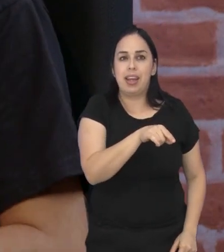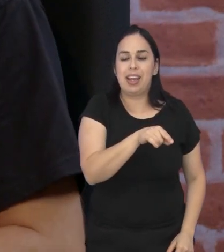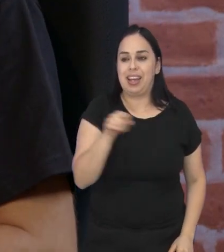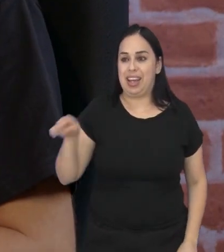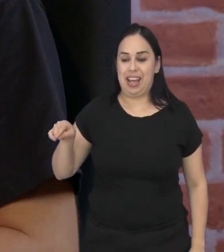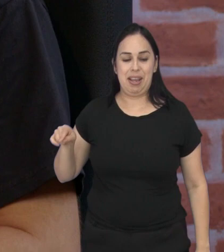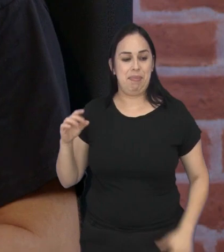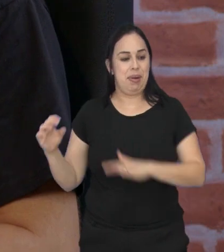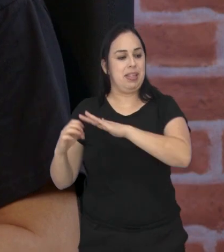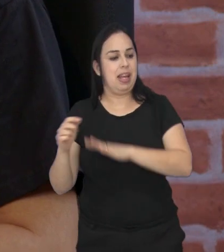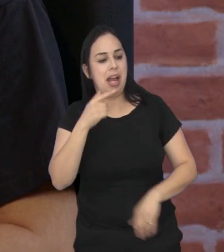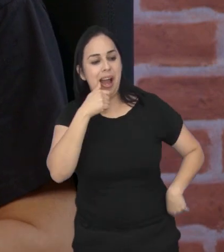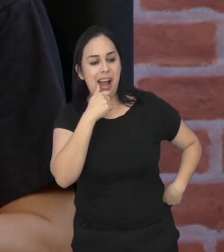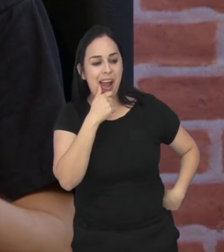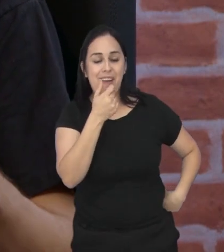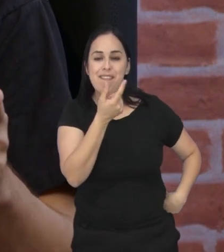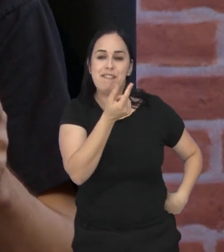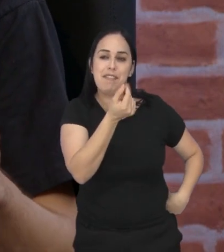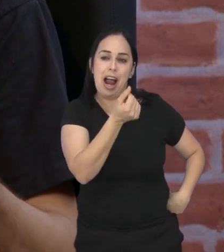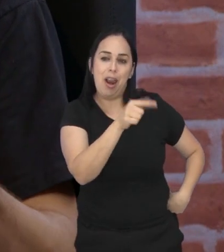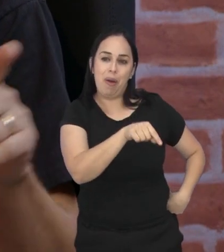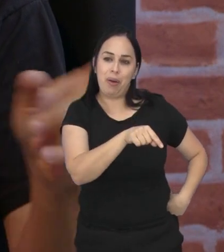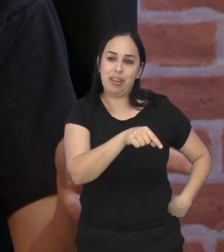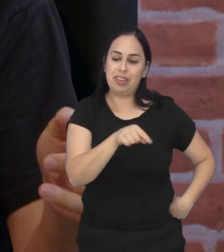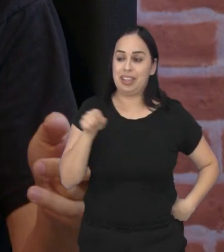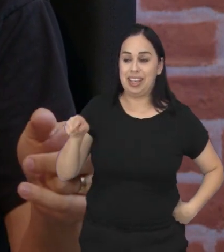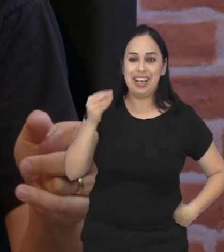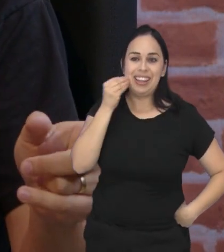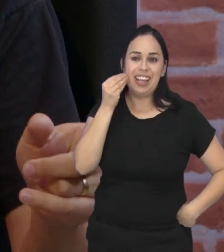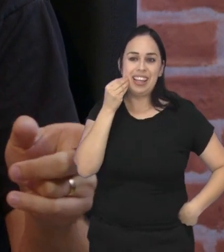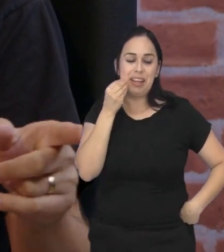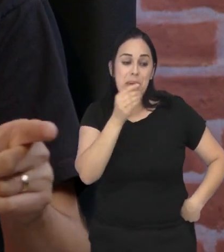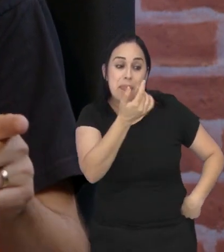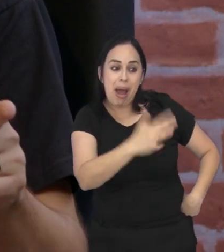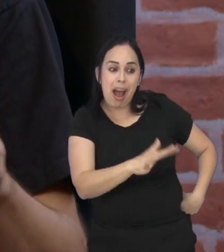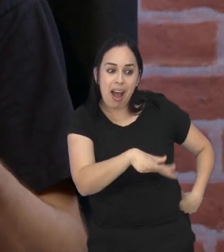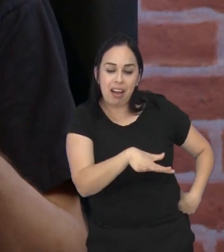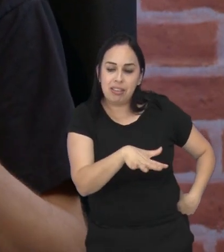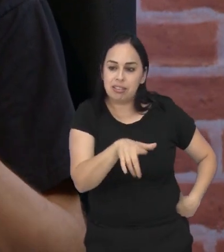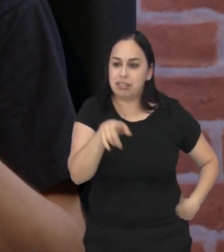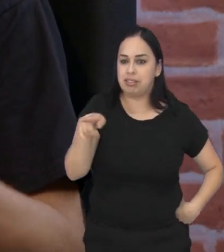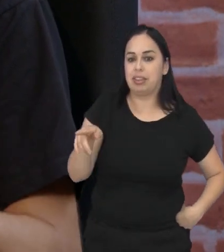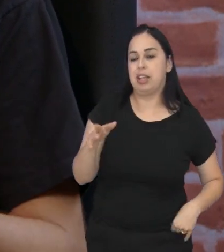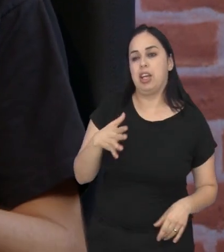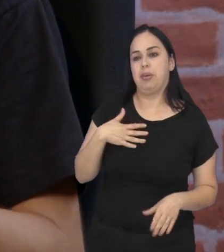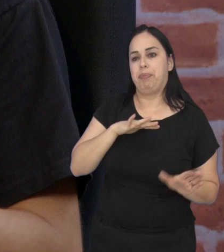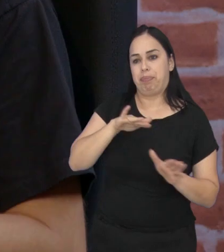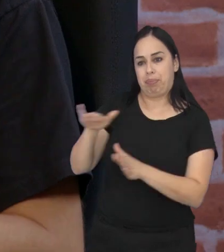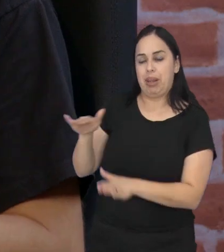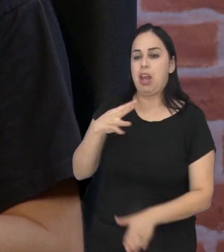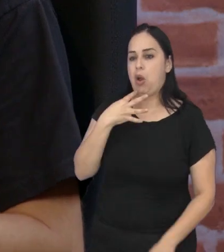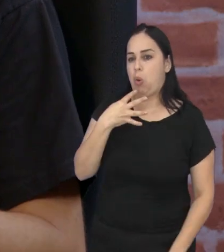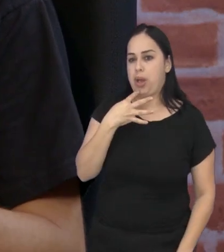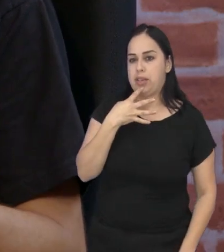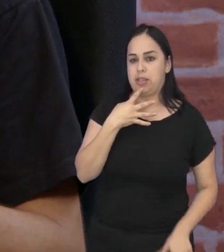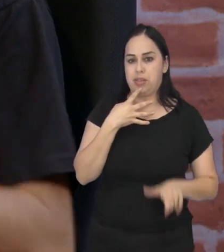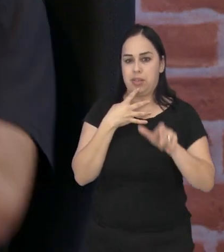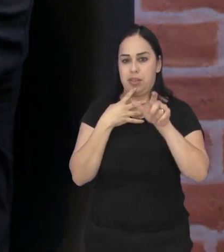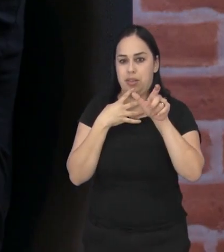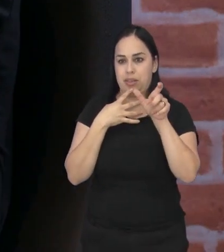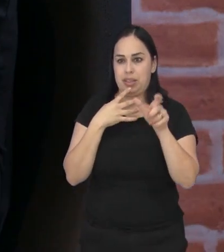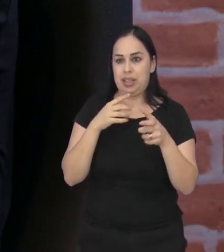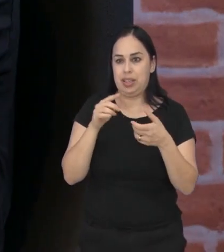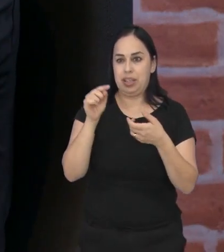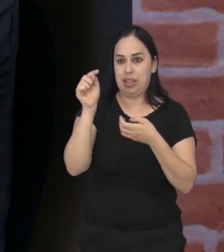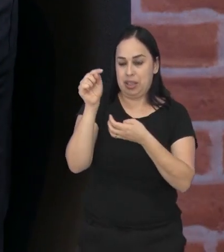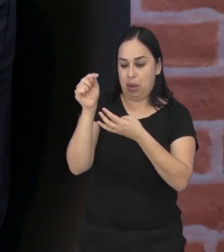vai pelo valor. Então, do mesmo jeito que o contratante tenta o mais barato, às vezes tem um músico que... Eu conheço, por exemplo, situações que o músico tinha